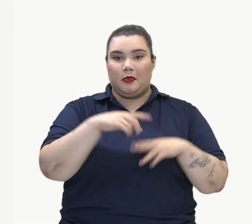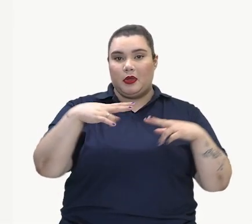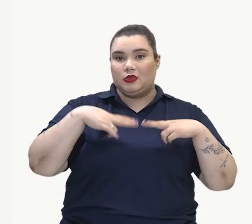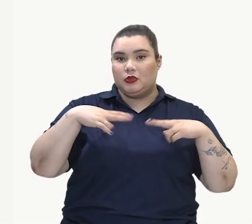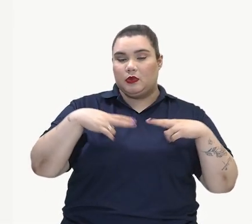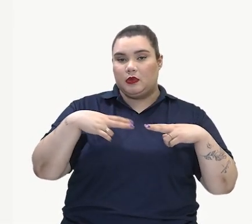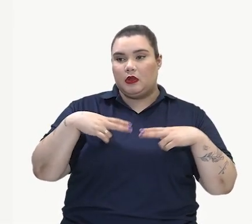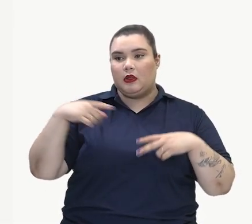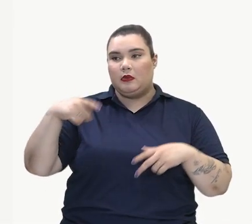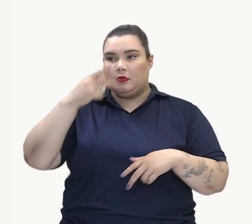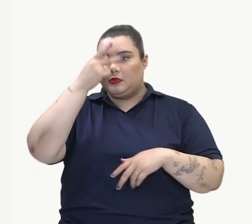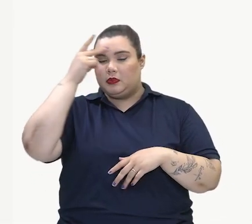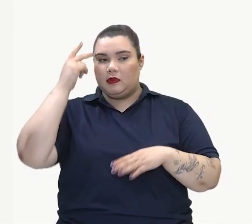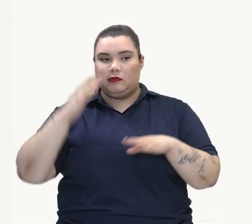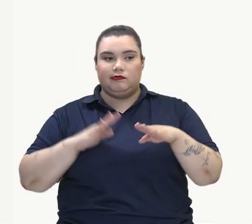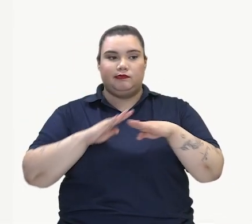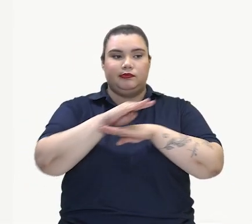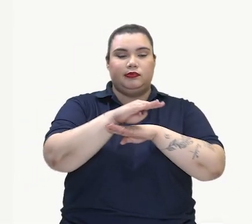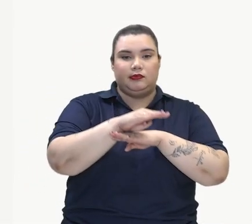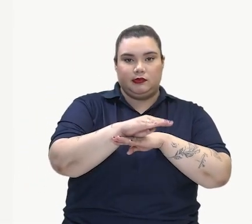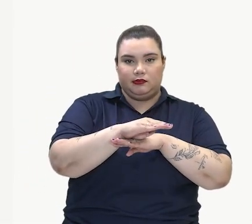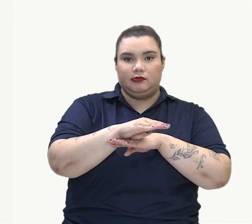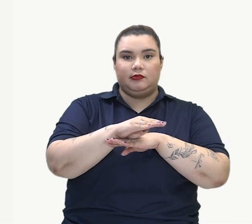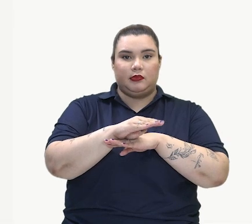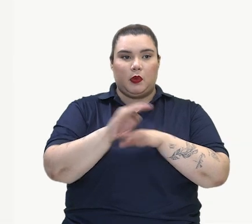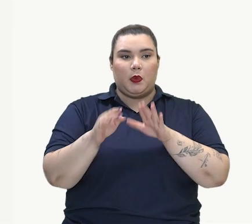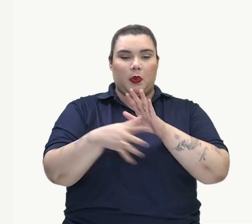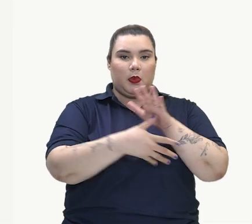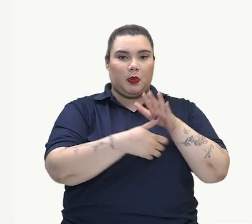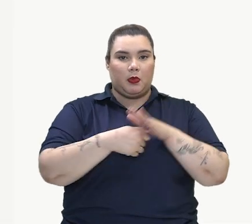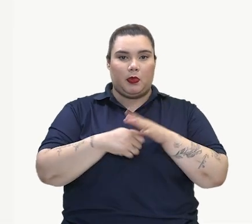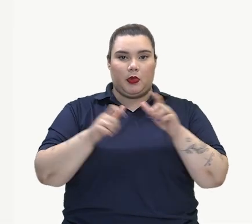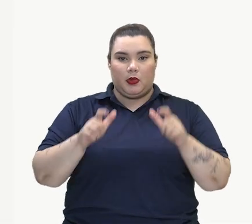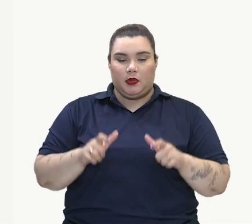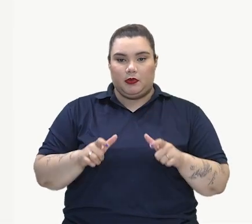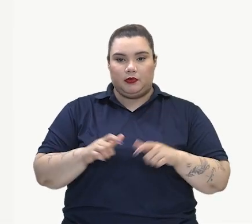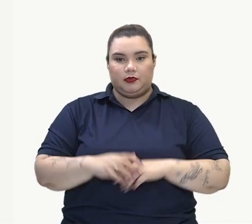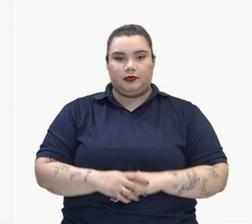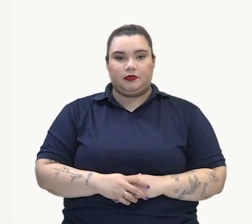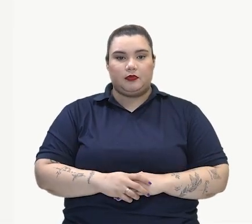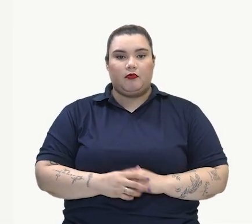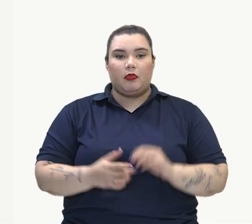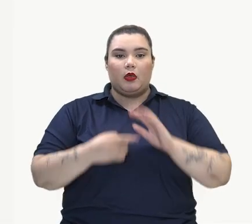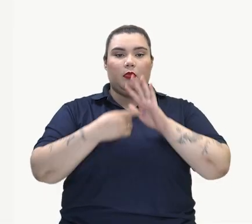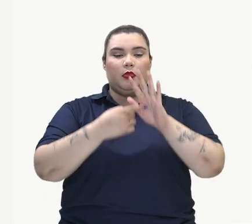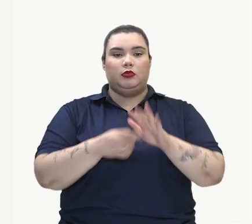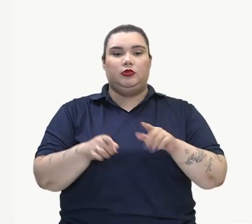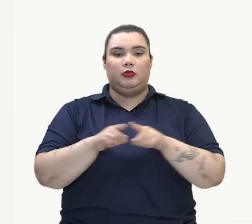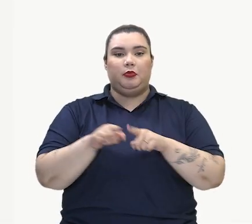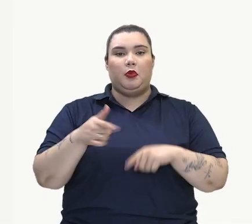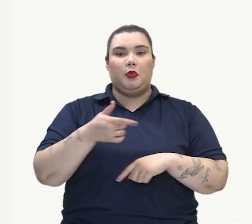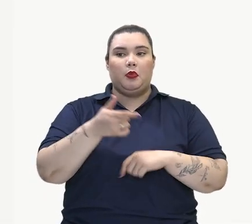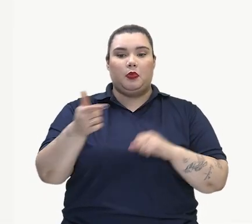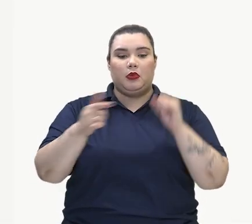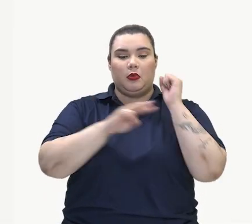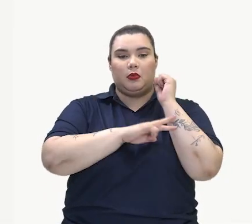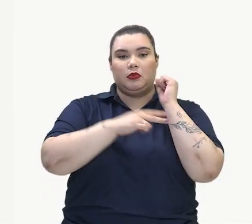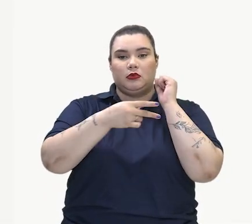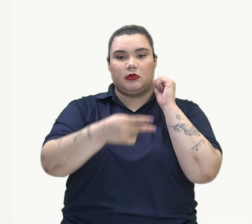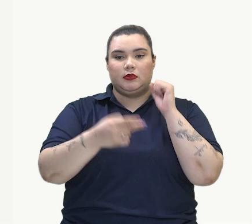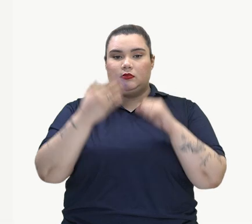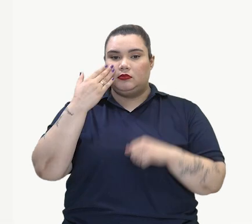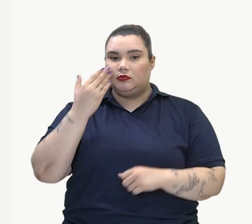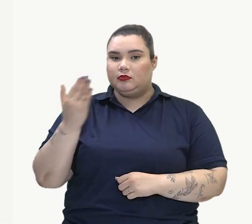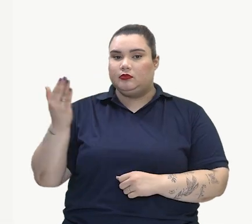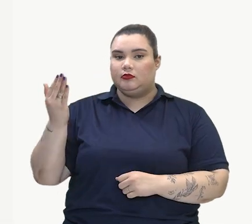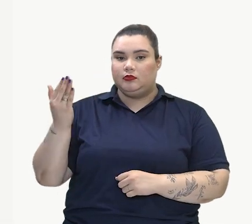ocorre o processo da grilagem de terras. E aí eu destaco também mais um impacto ambiental, que é o